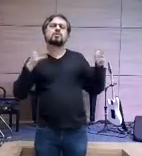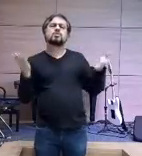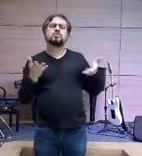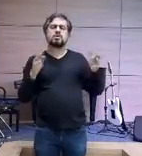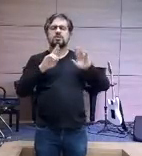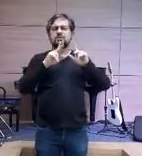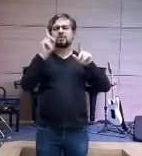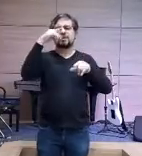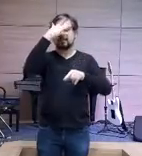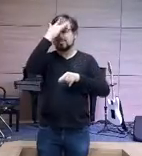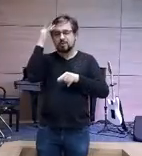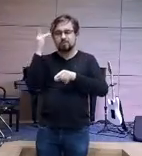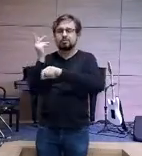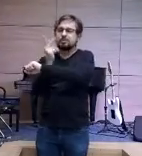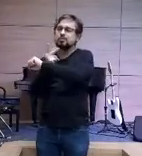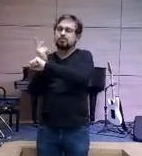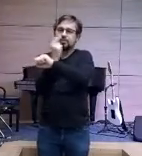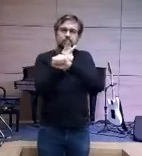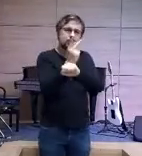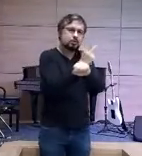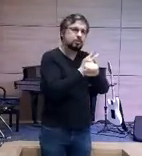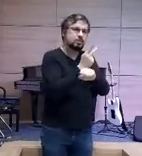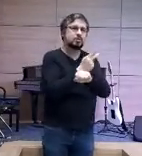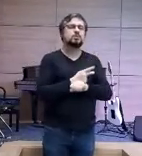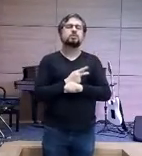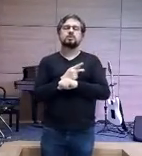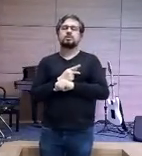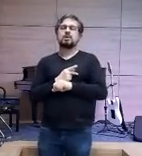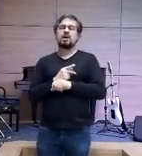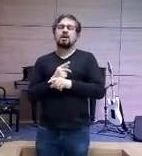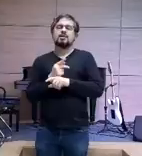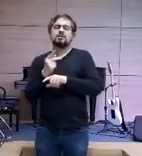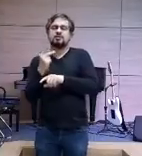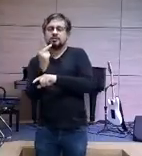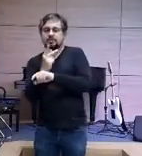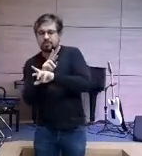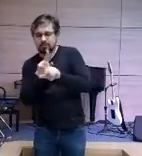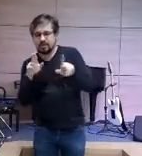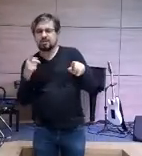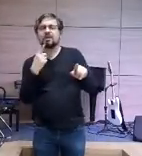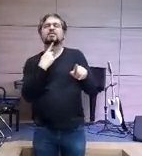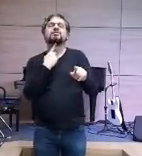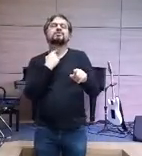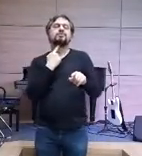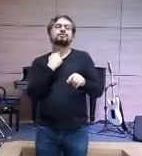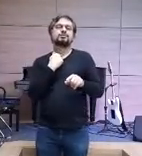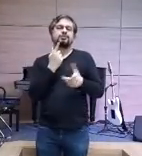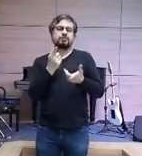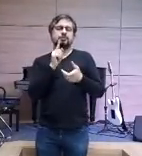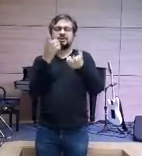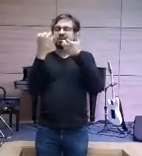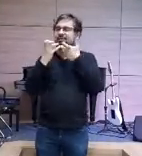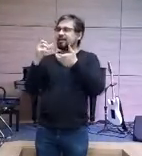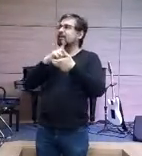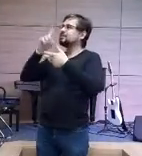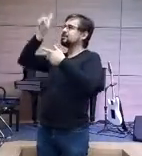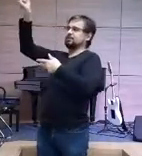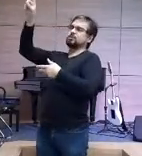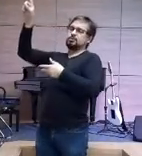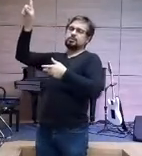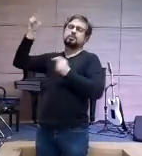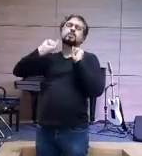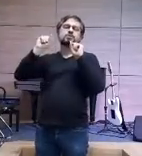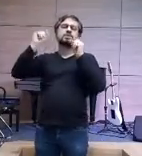Senhor é a diferença está na fome que você sente por Deus a diferença está no que você